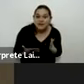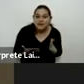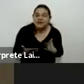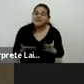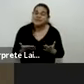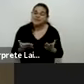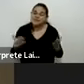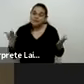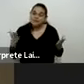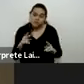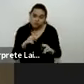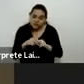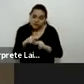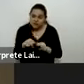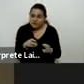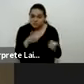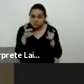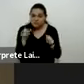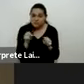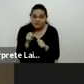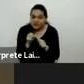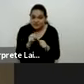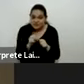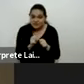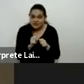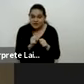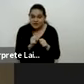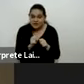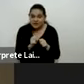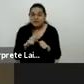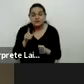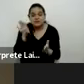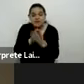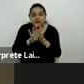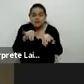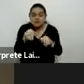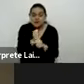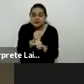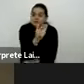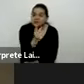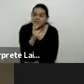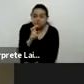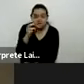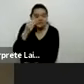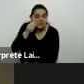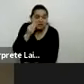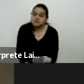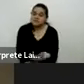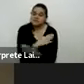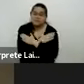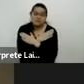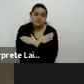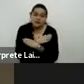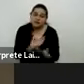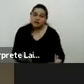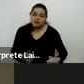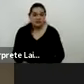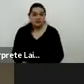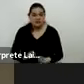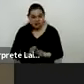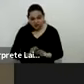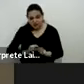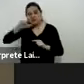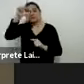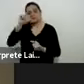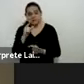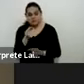ano com em torno de 20 a 25 milhões de desempregados, com a economia em depressão, sem crescimento, com